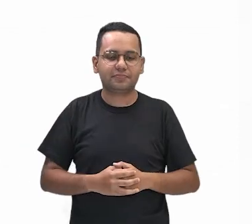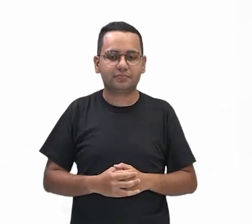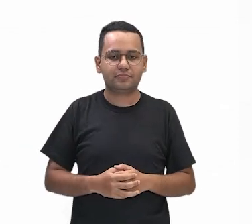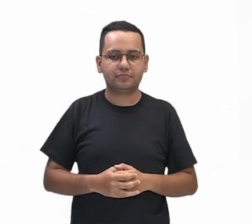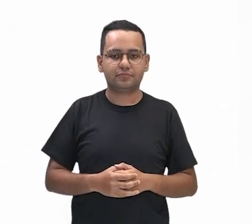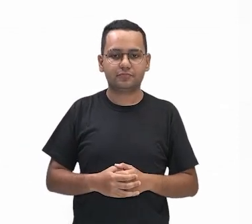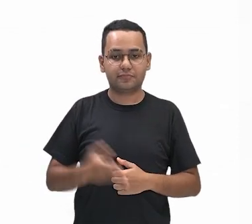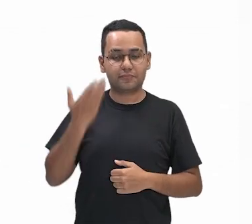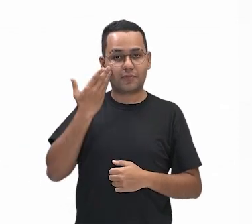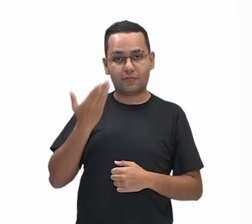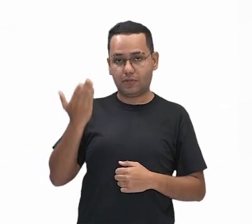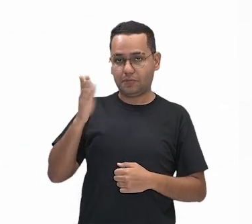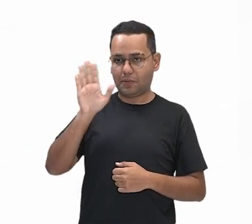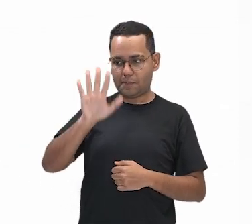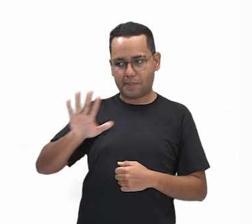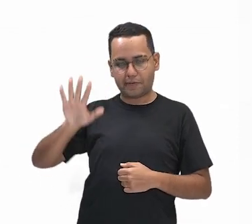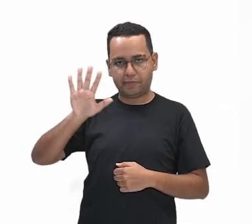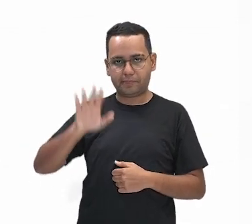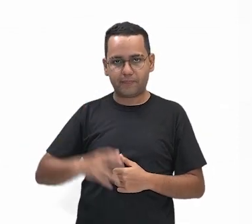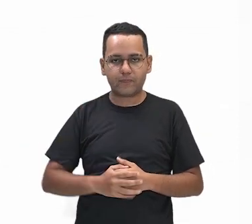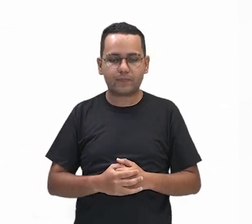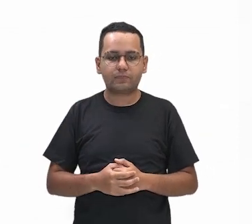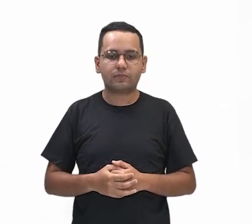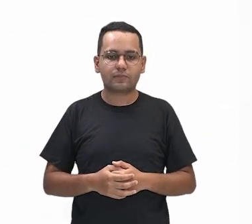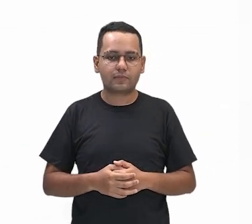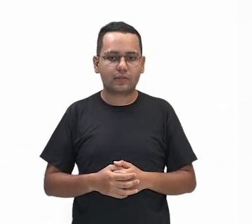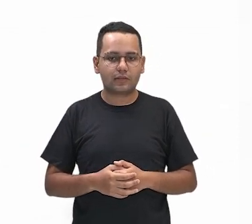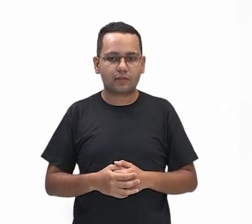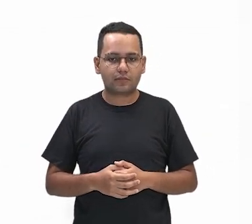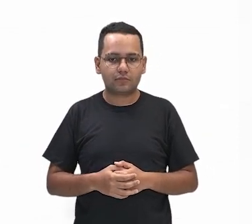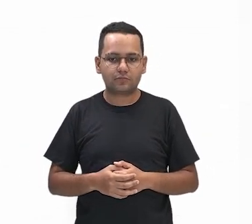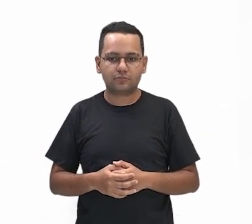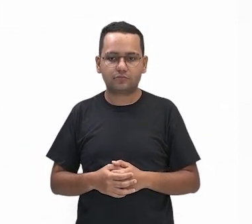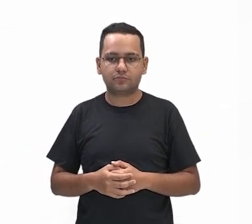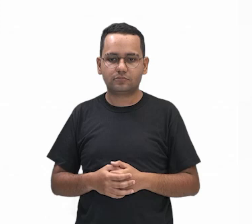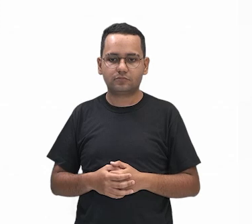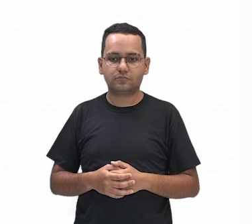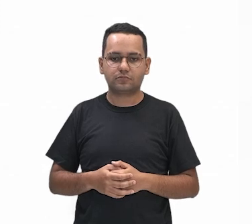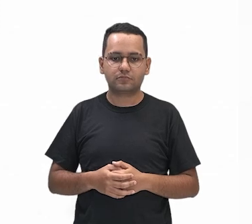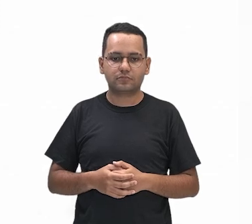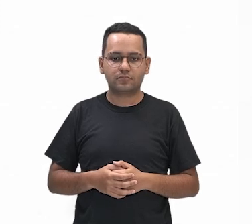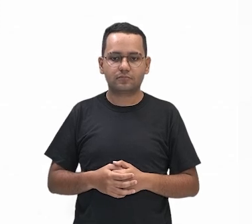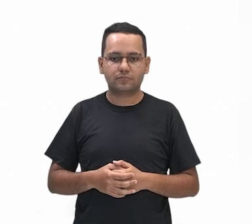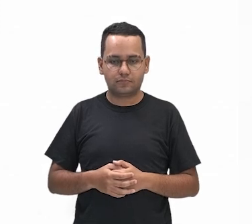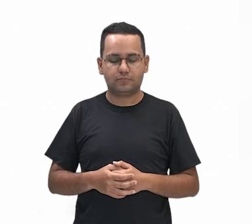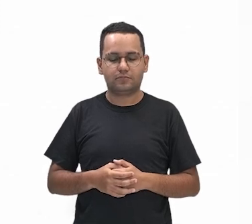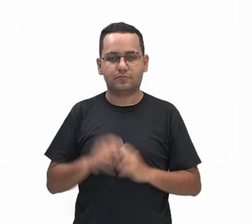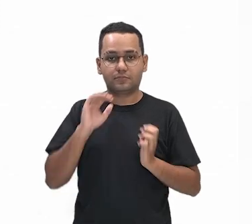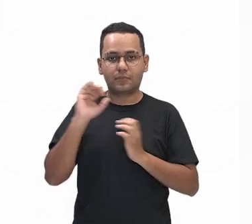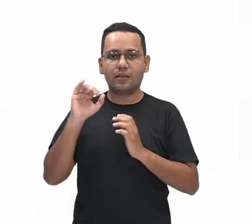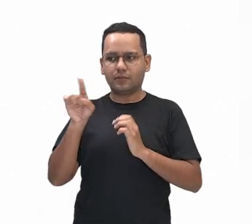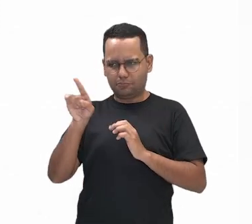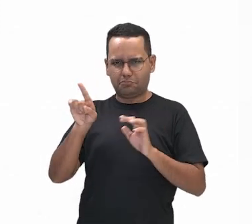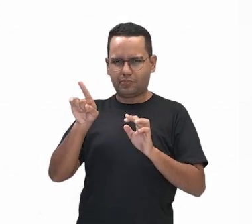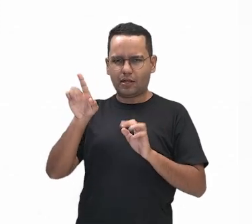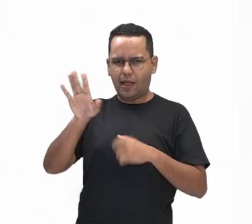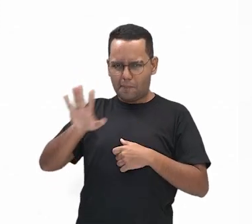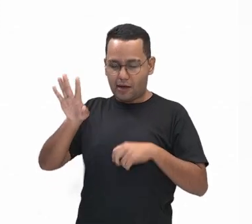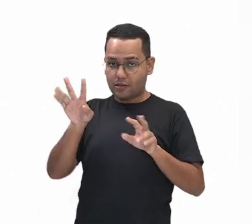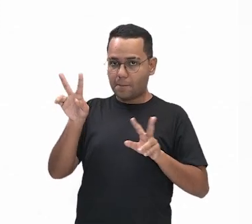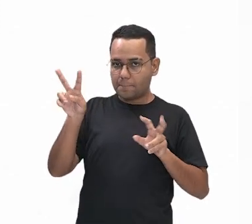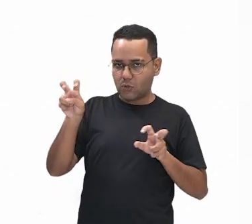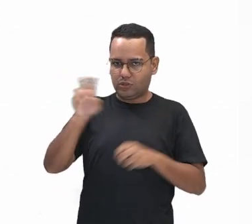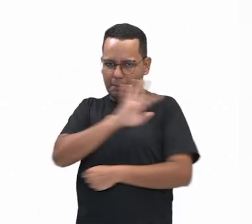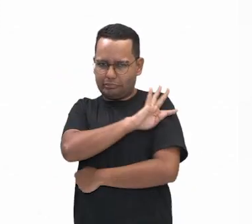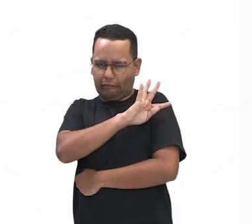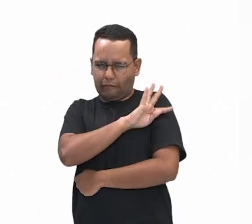ela faz uma referência a uma exposição que eles chamam hoje de exposição imersiva. Em alguns